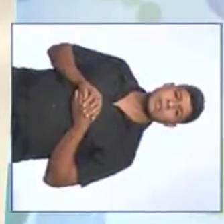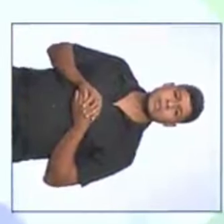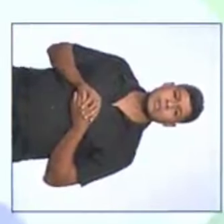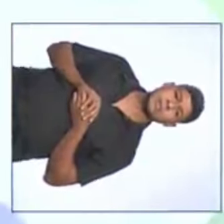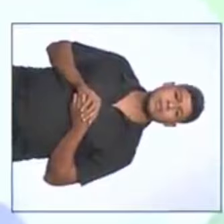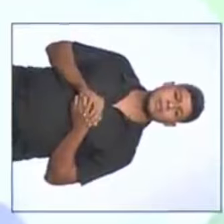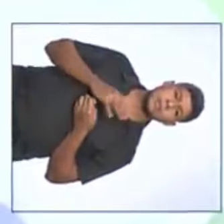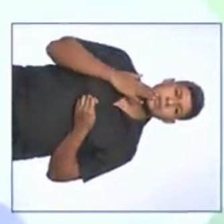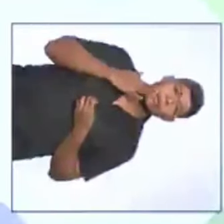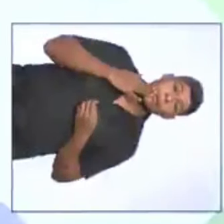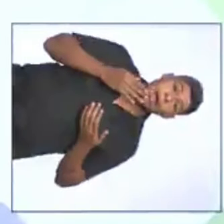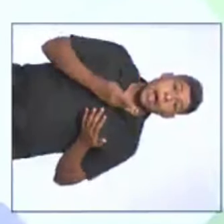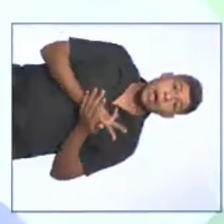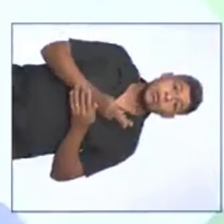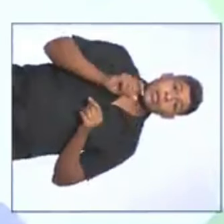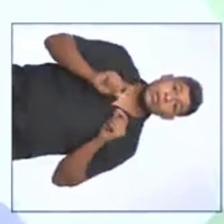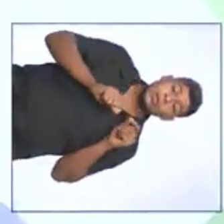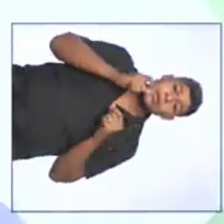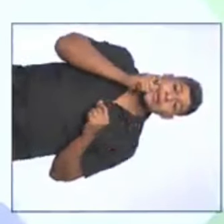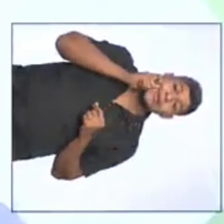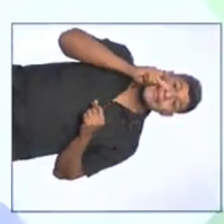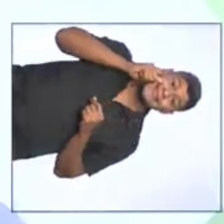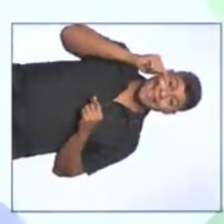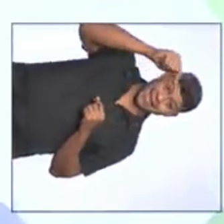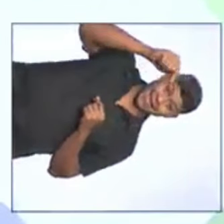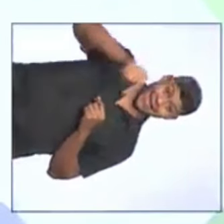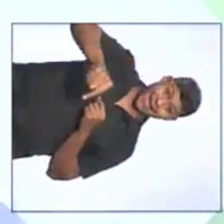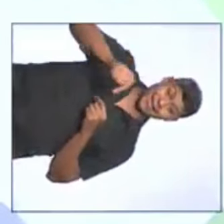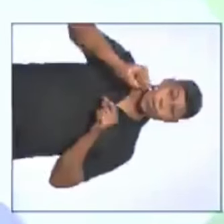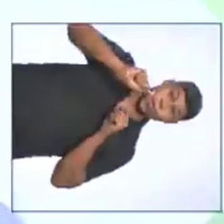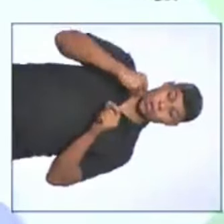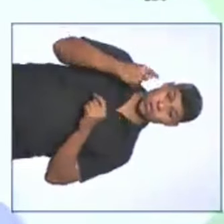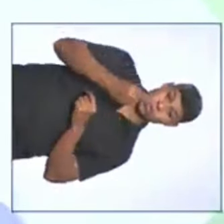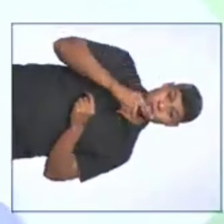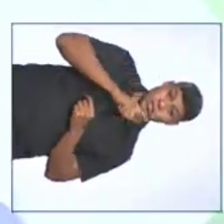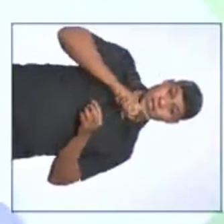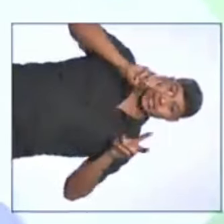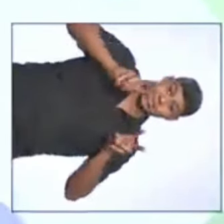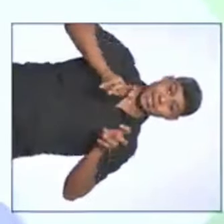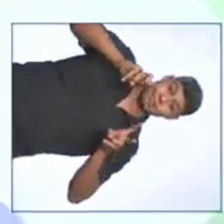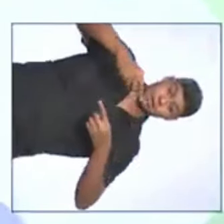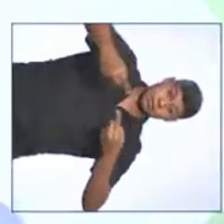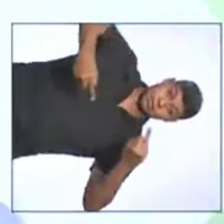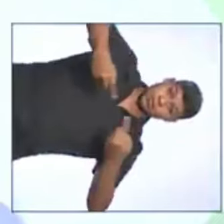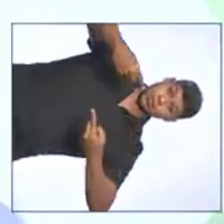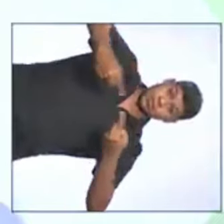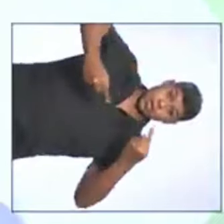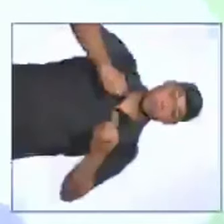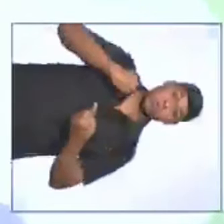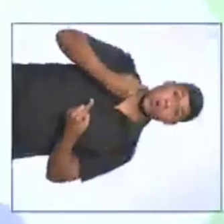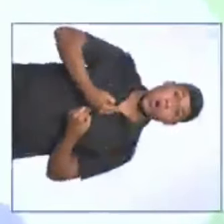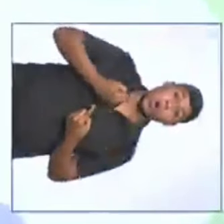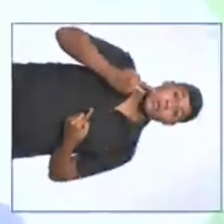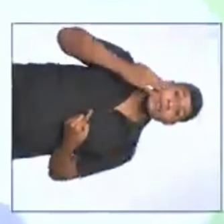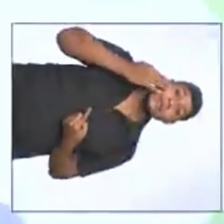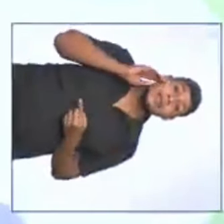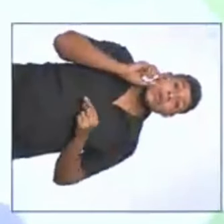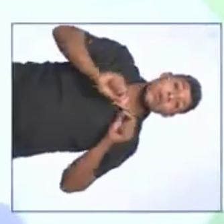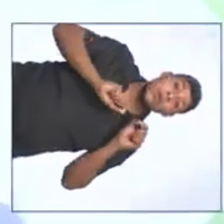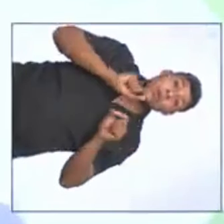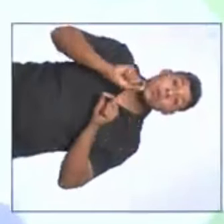Mas, o que que acontece? A nossa ideia aqui é que a gente traga temas como discussão e que a gente entenda que boa